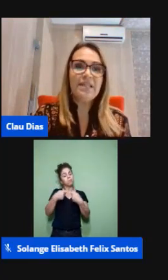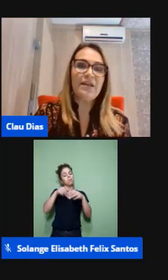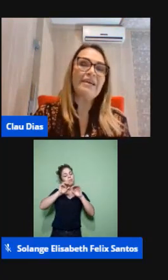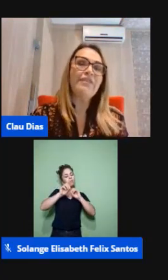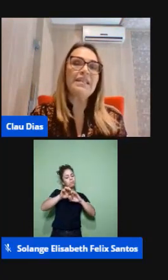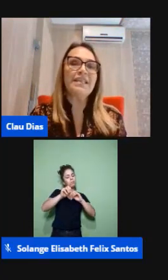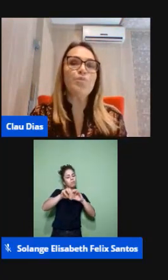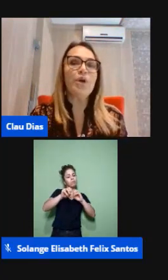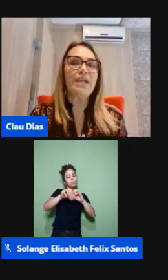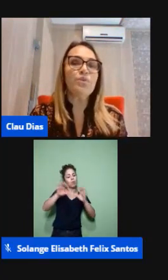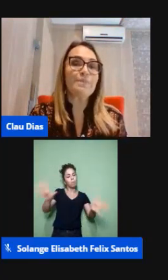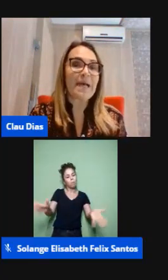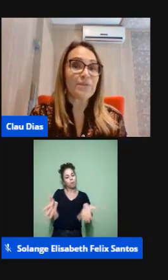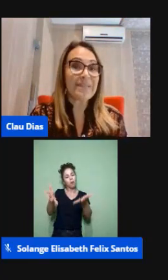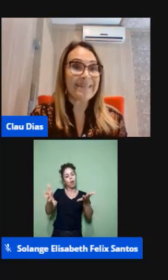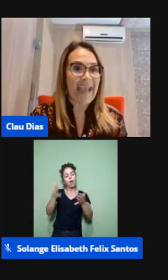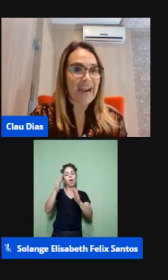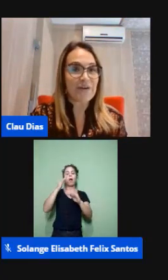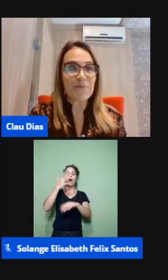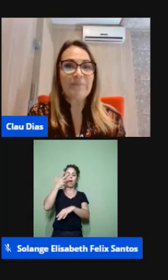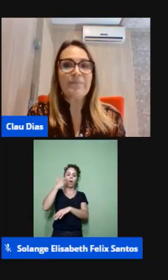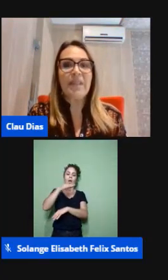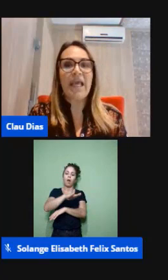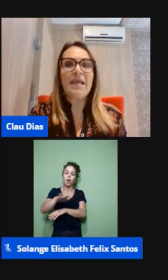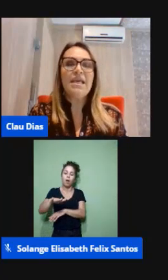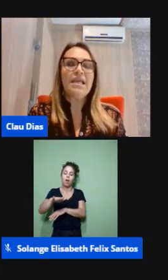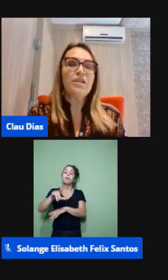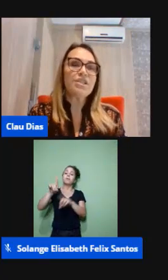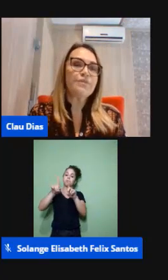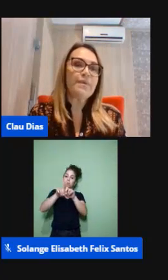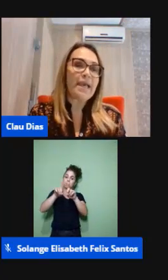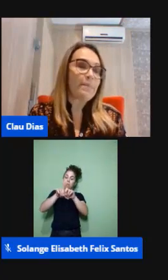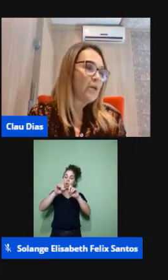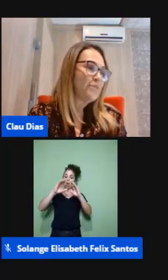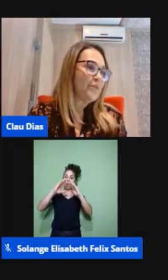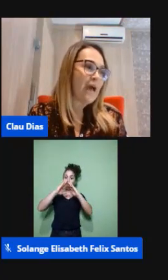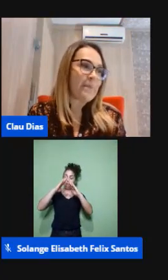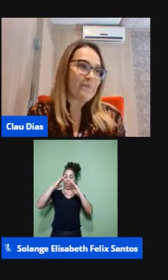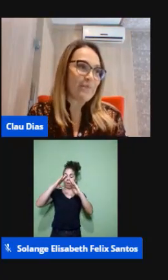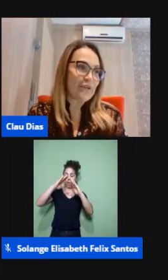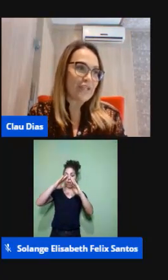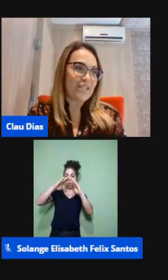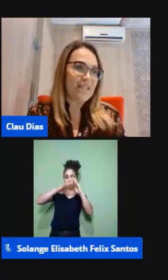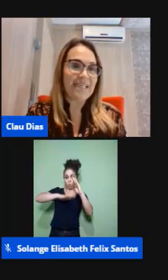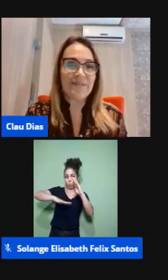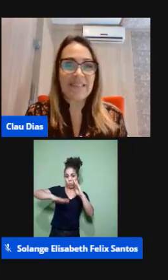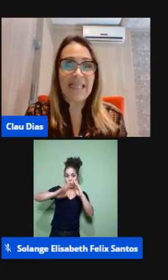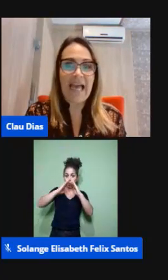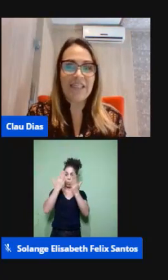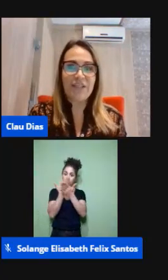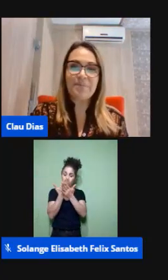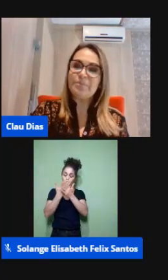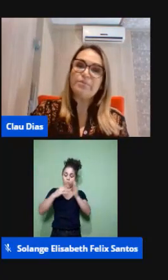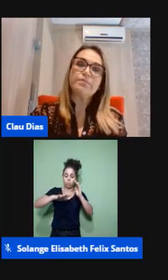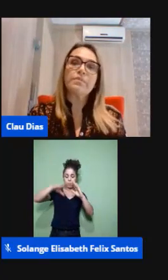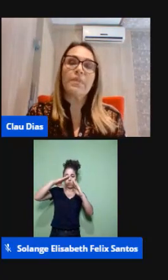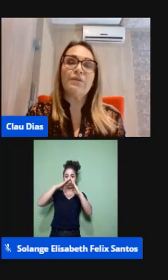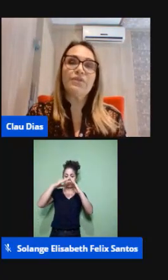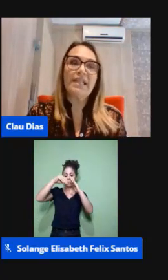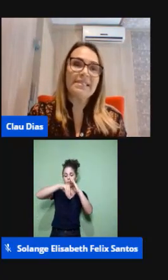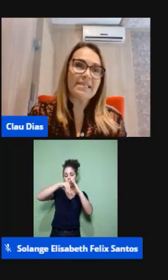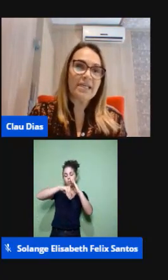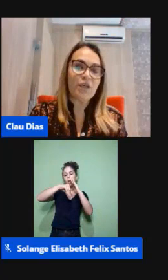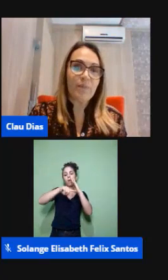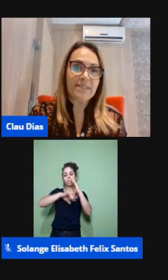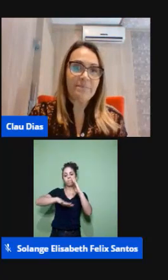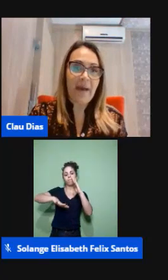espaços. Então, ele está falando aqui um pouquinho do espaço interno, né? Então, a gente pode mudar para mim, por gentileza, o slide? Eu